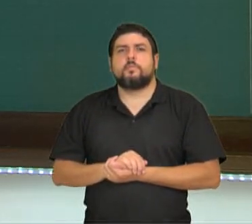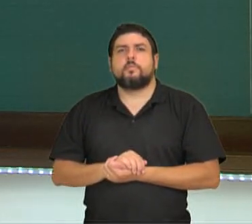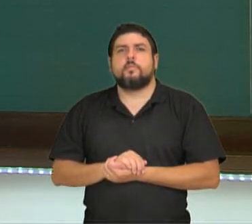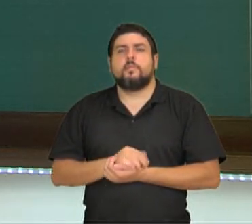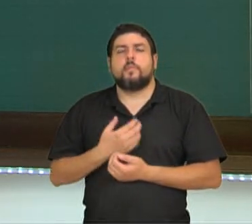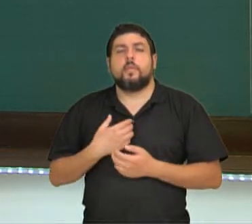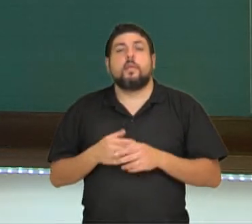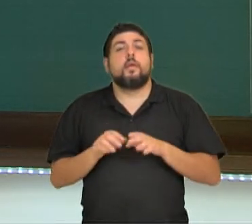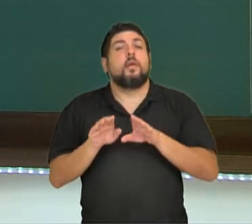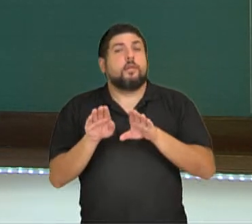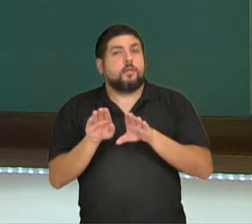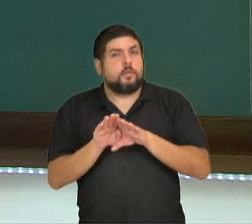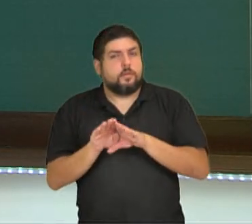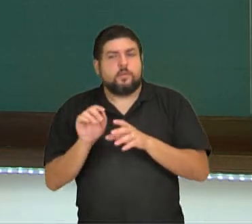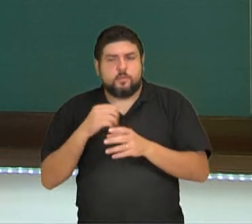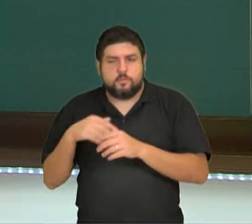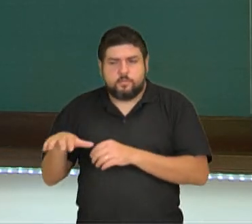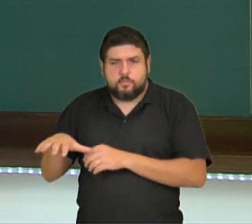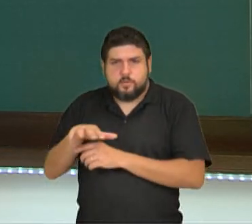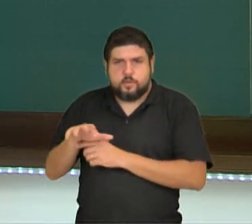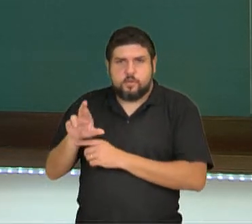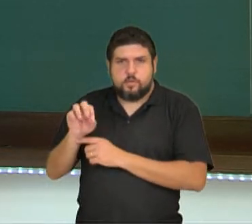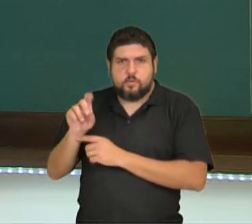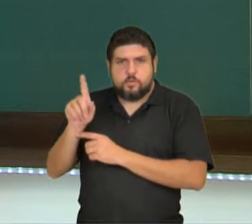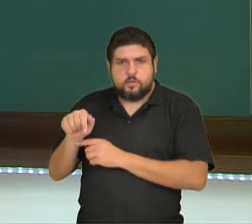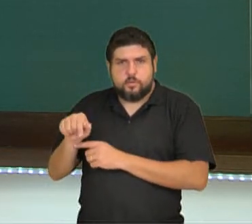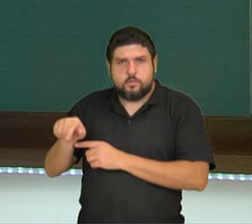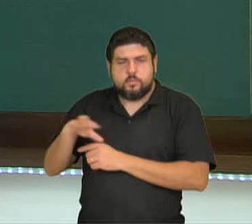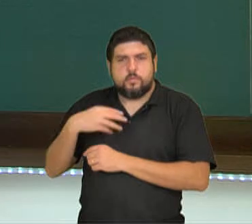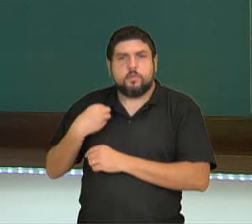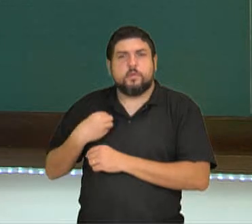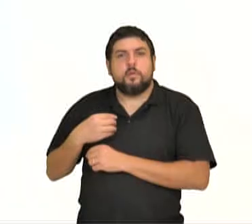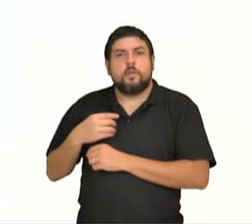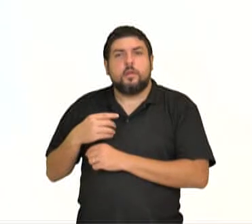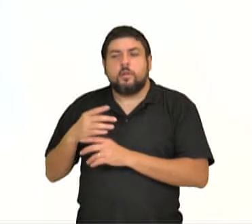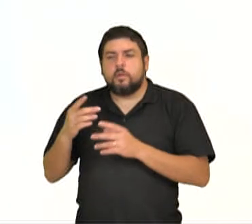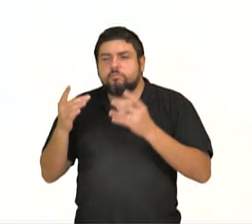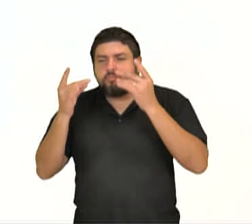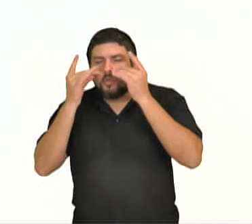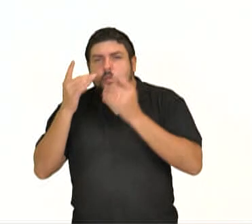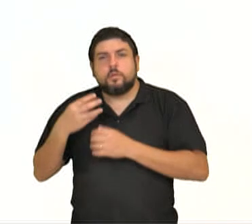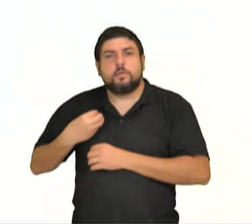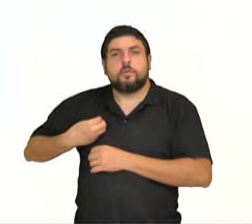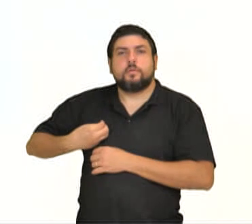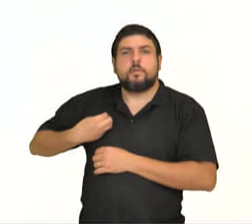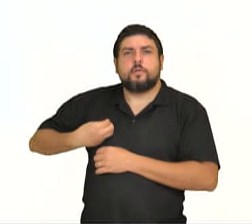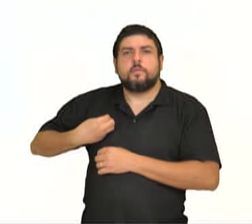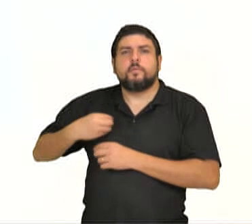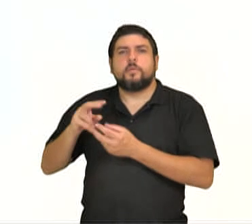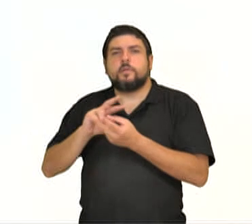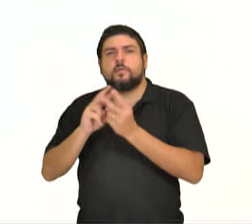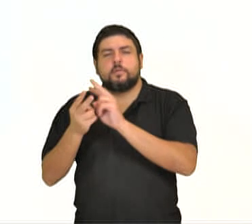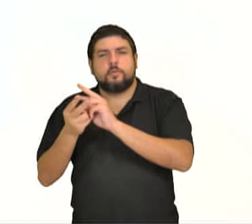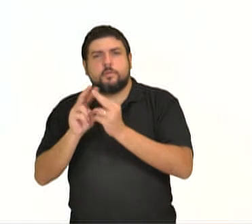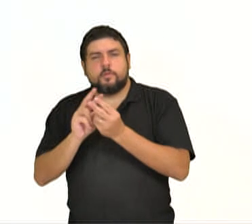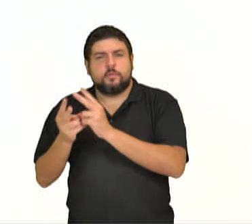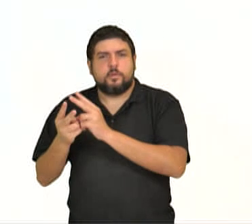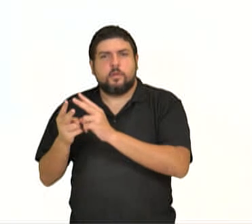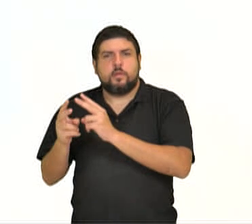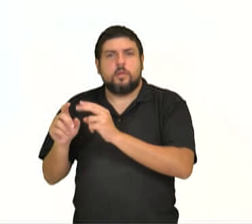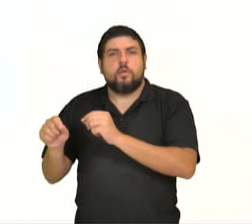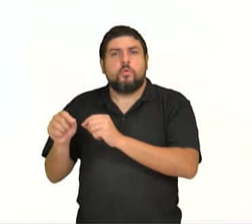Também é na roda que vai se viver essa capoeira, né? Que se vai colocar em prática